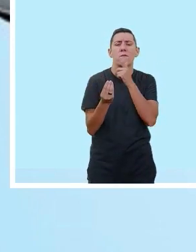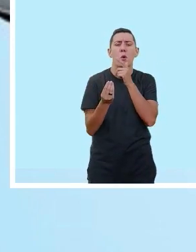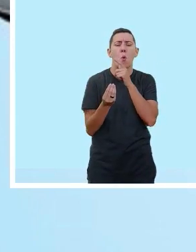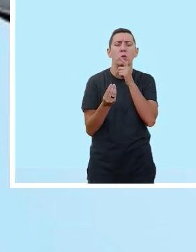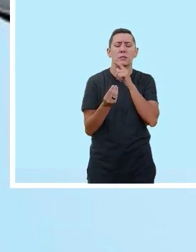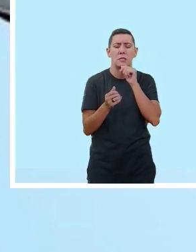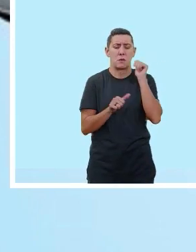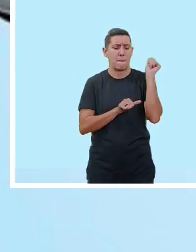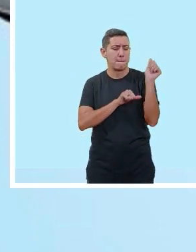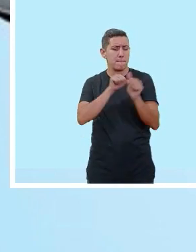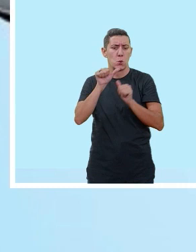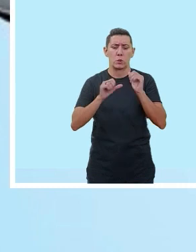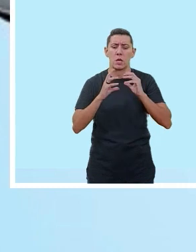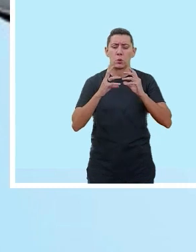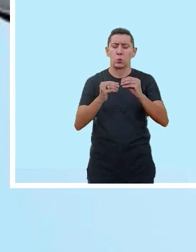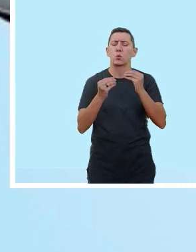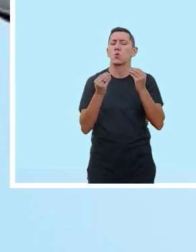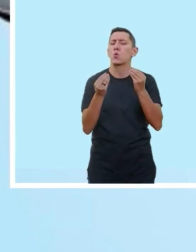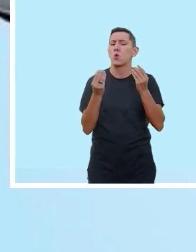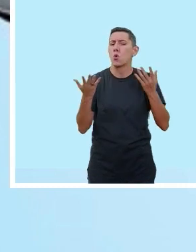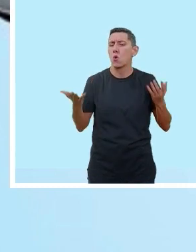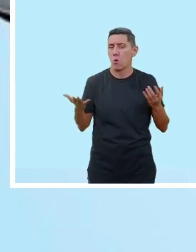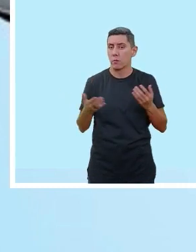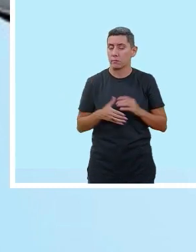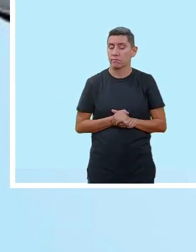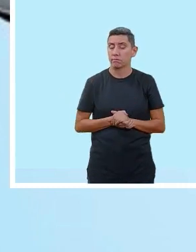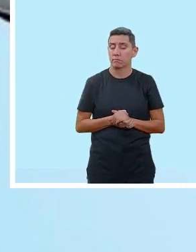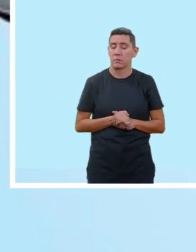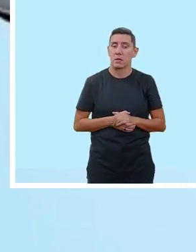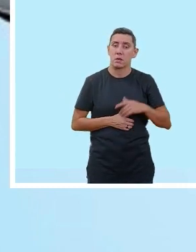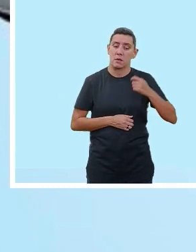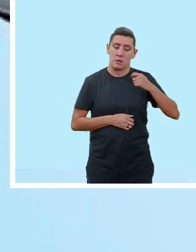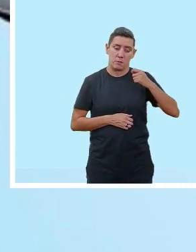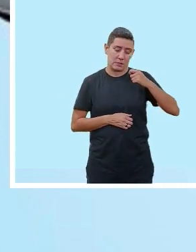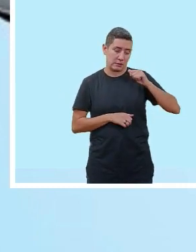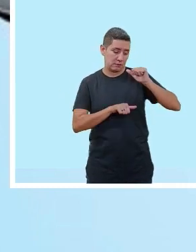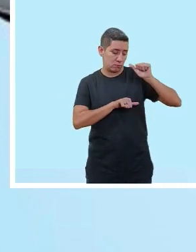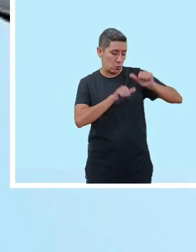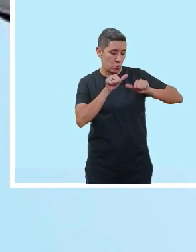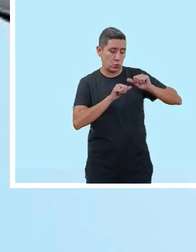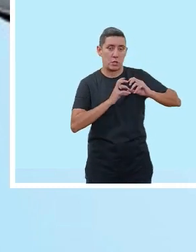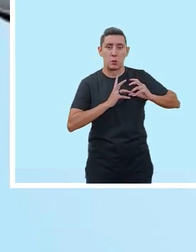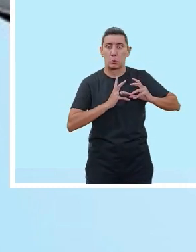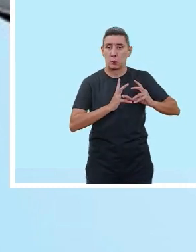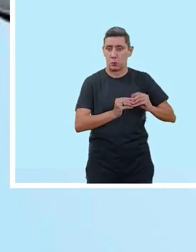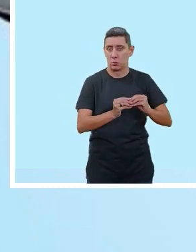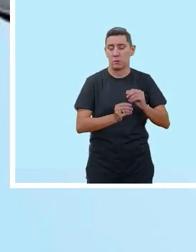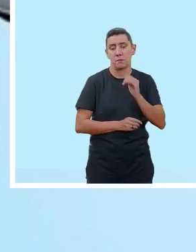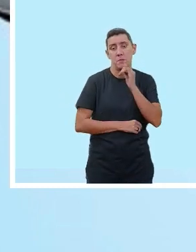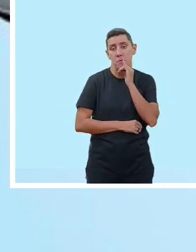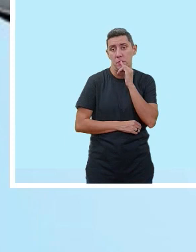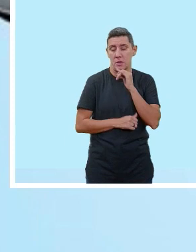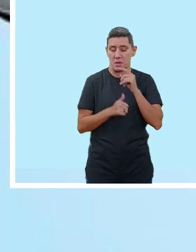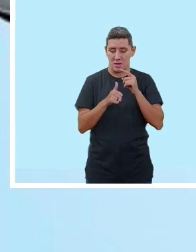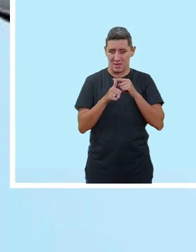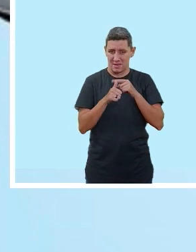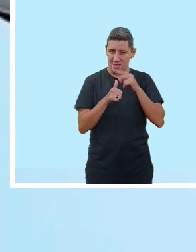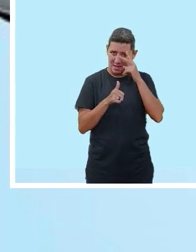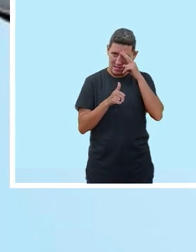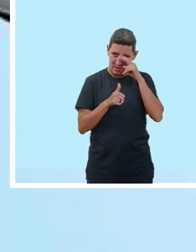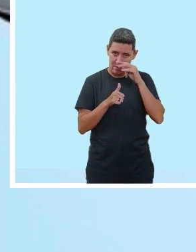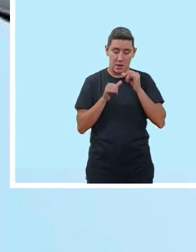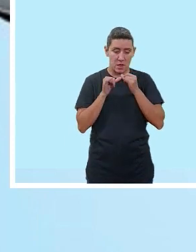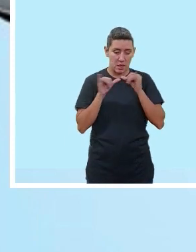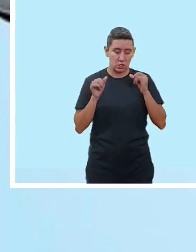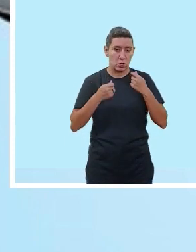tem que estar em toda a base de operação. Então, primeiramente, a questão de geração. Então, como eu comentei, nós temos